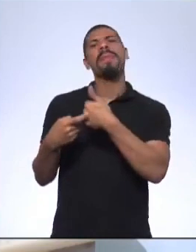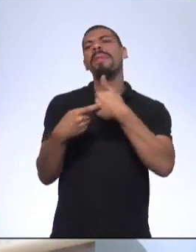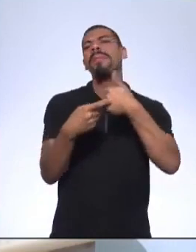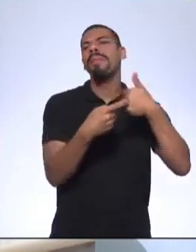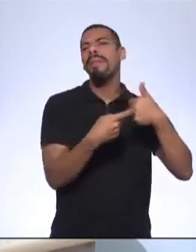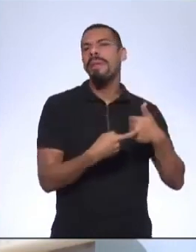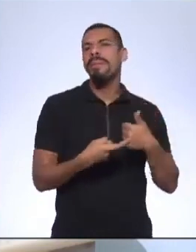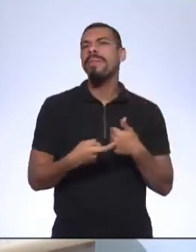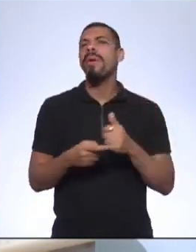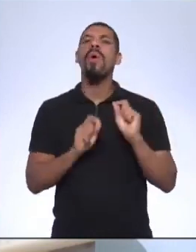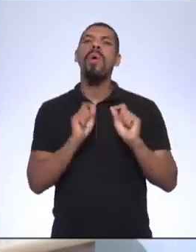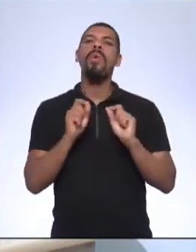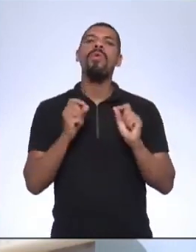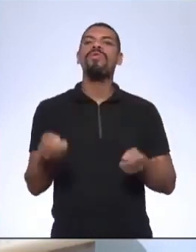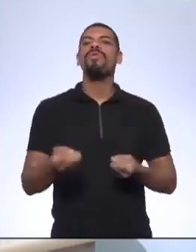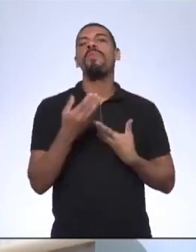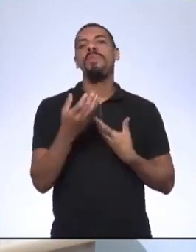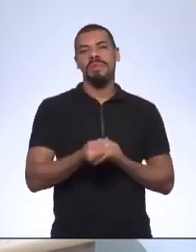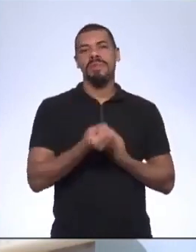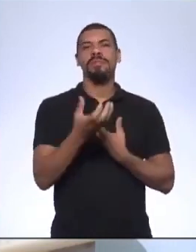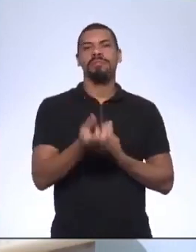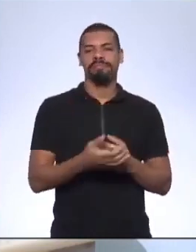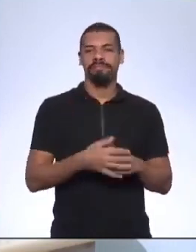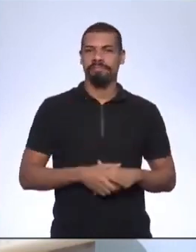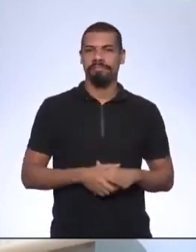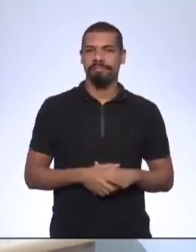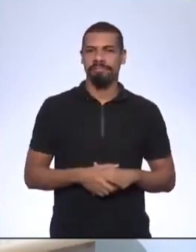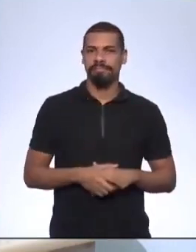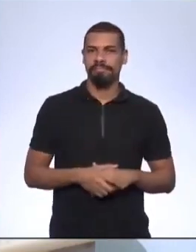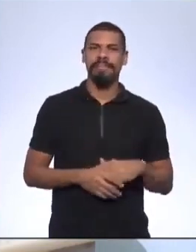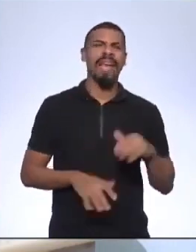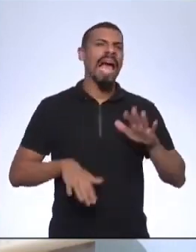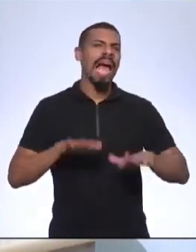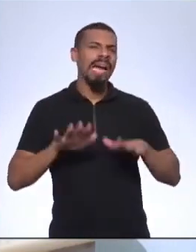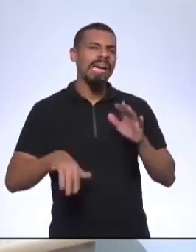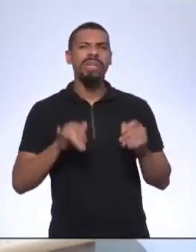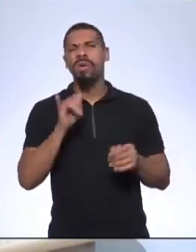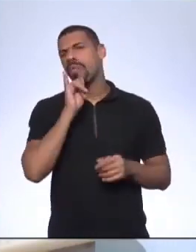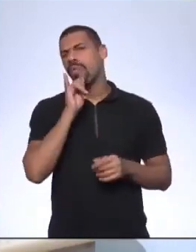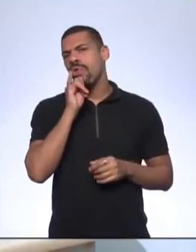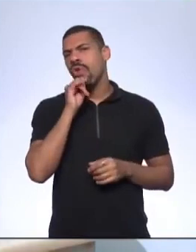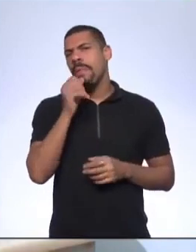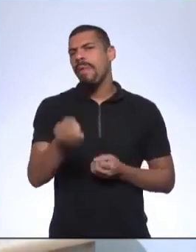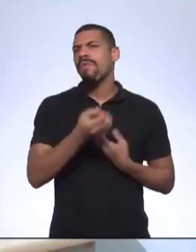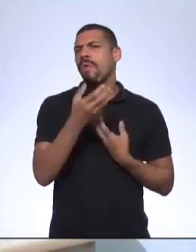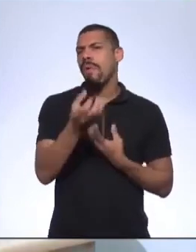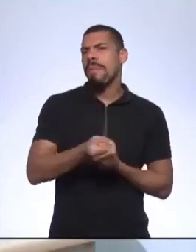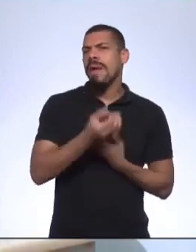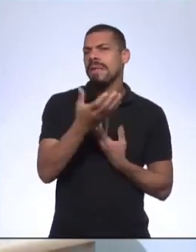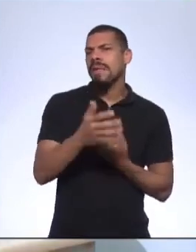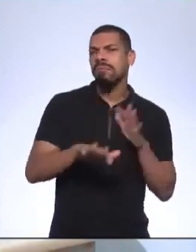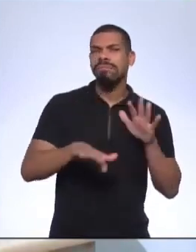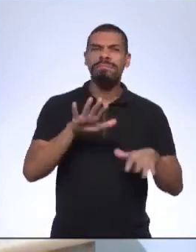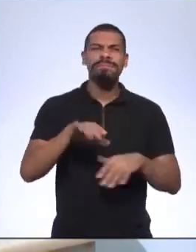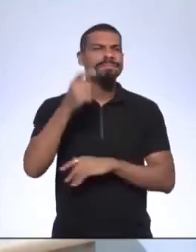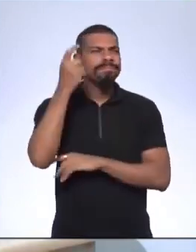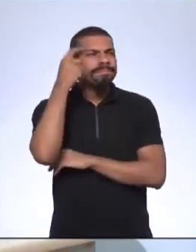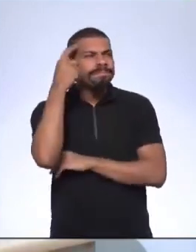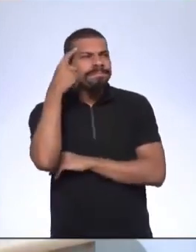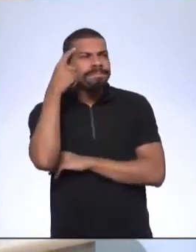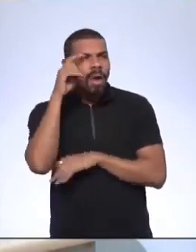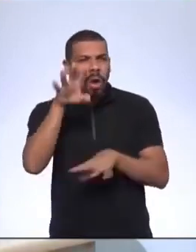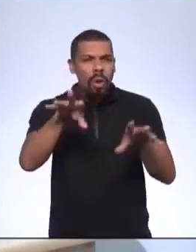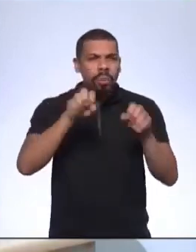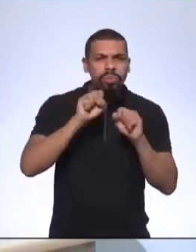tem? As nossas informações, de repente você veicula lá uma informação que você ouviu falar ou que você pegou